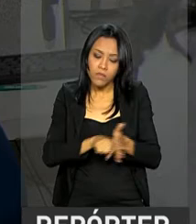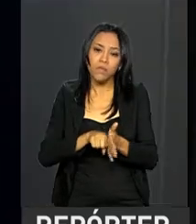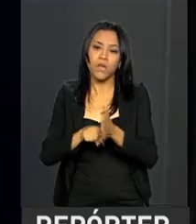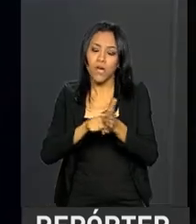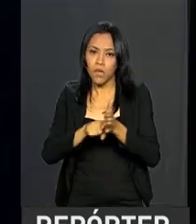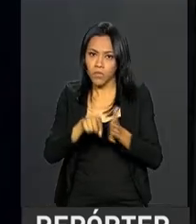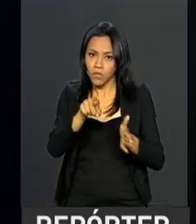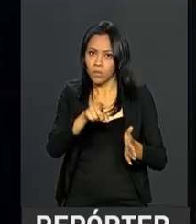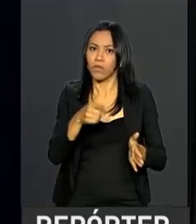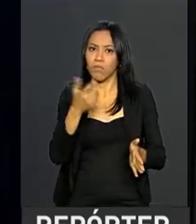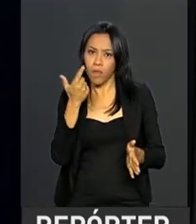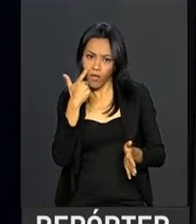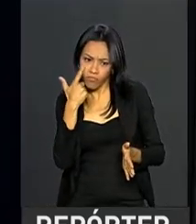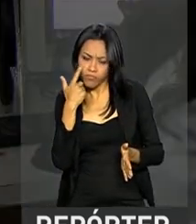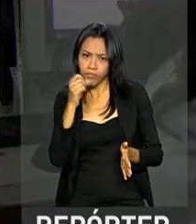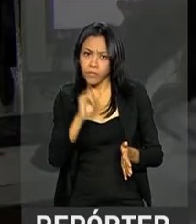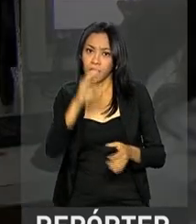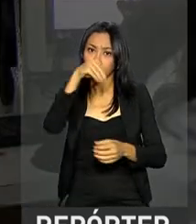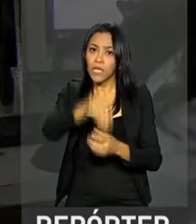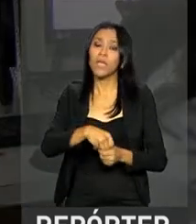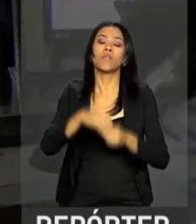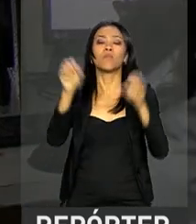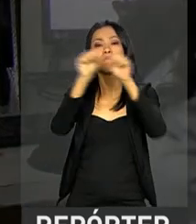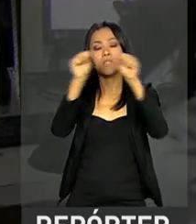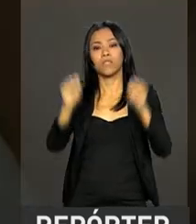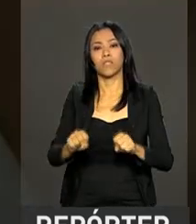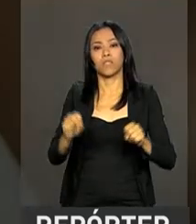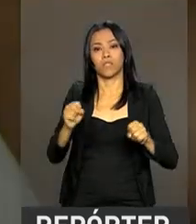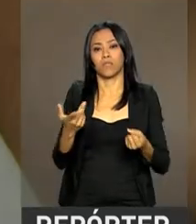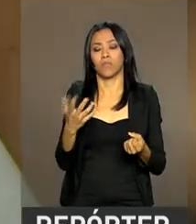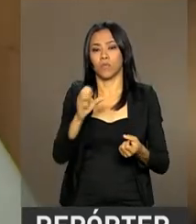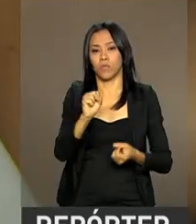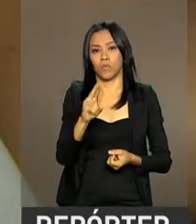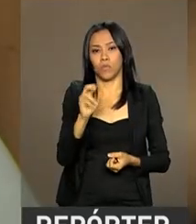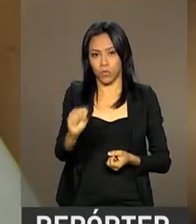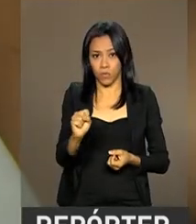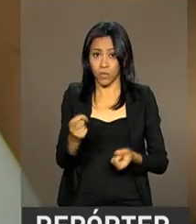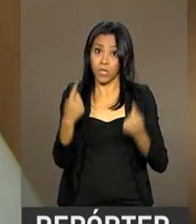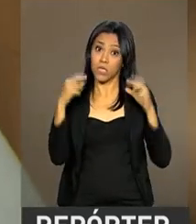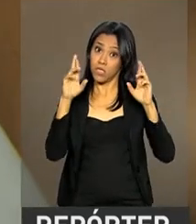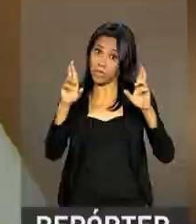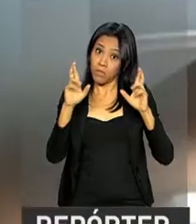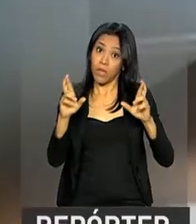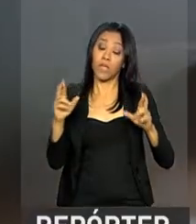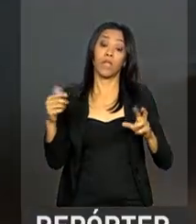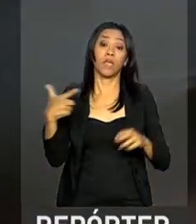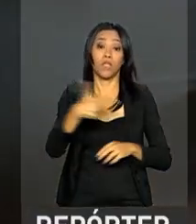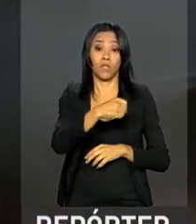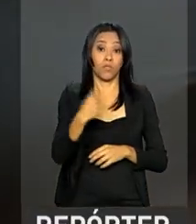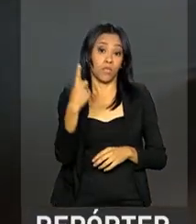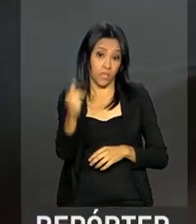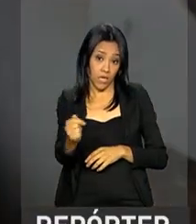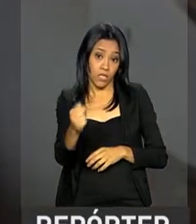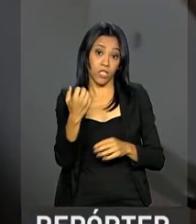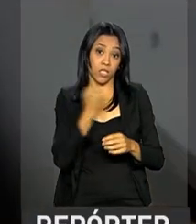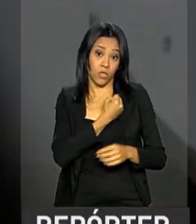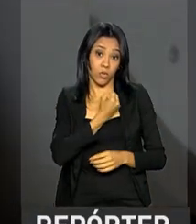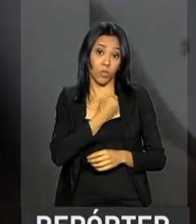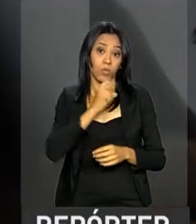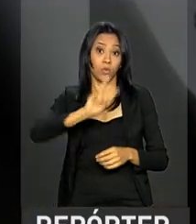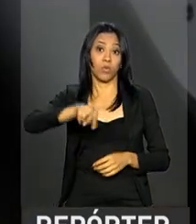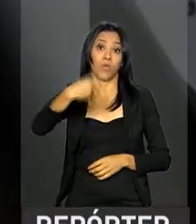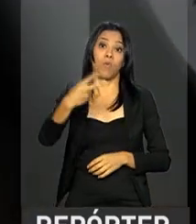diagnóstico do câncer de mama no sistema único de saúde a expectativa é que em 2017 esse número ultrapasse os